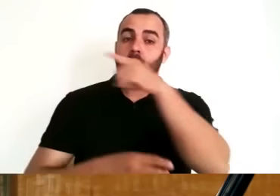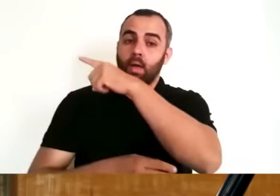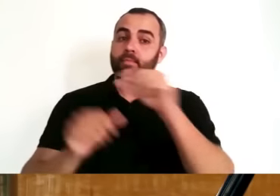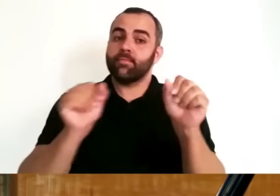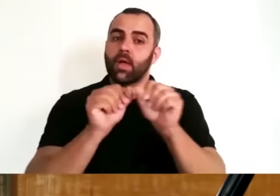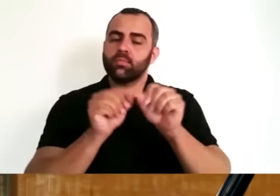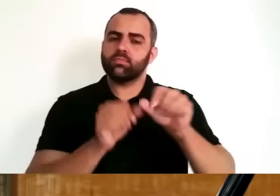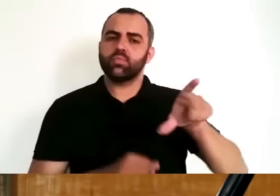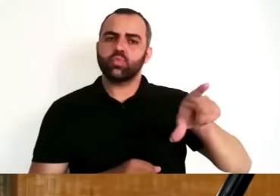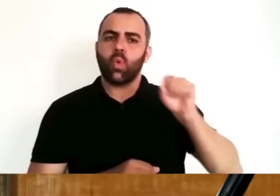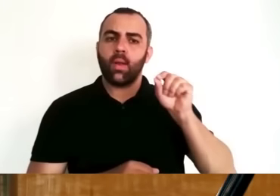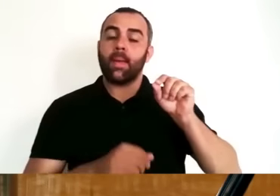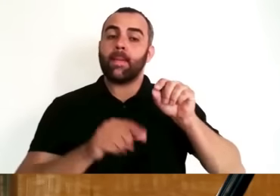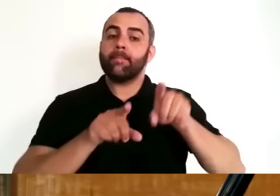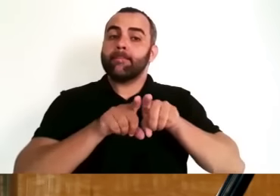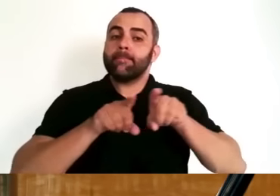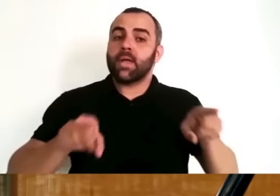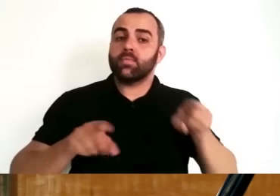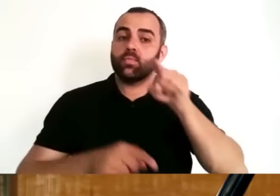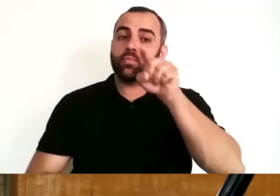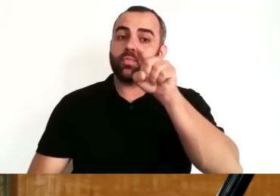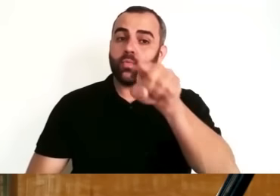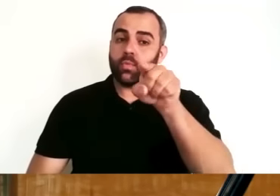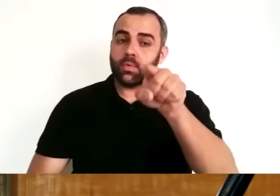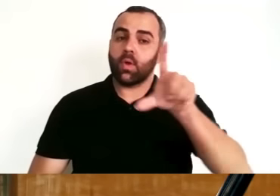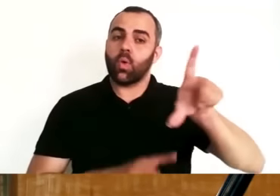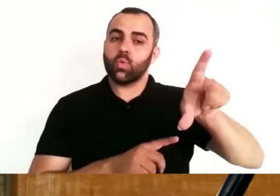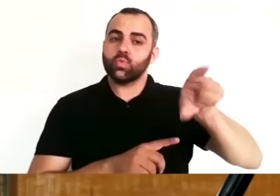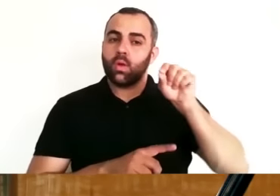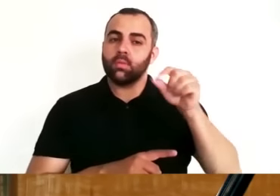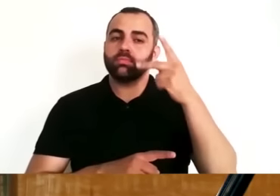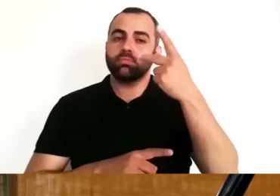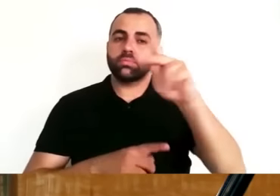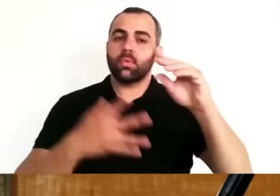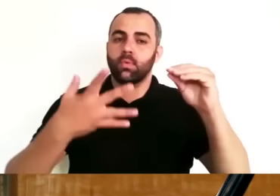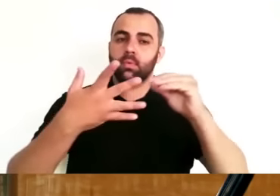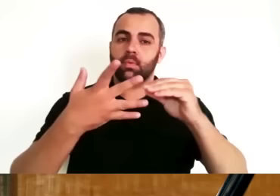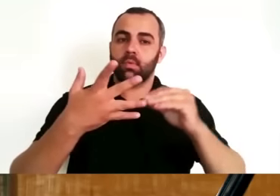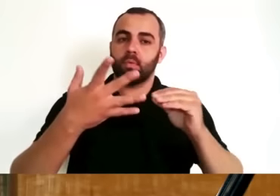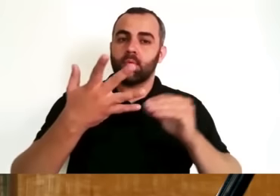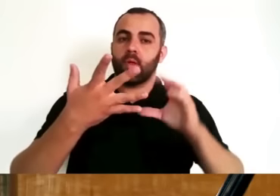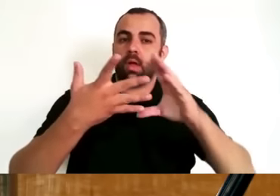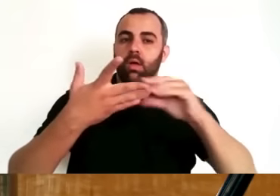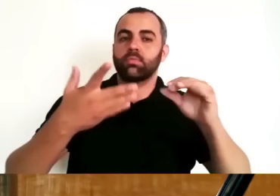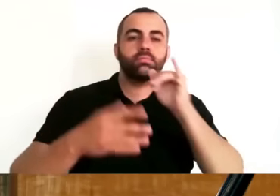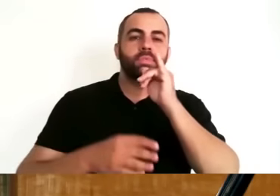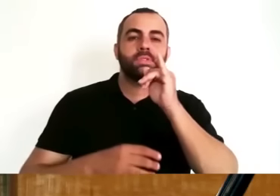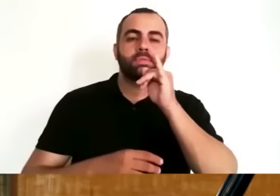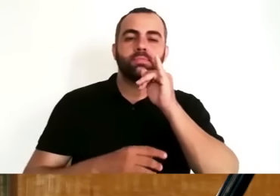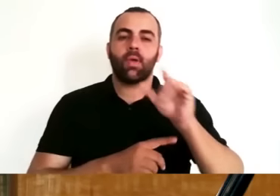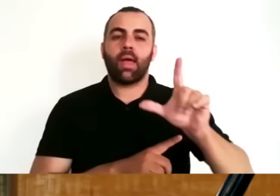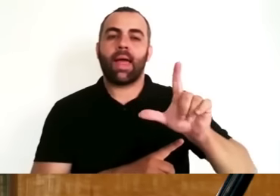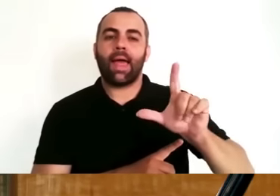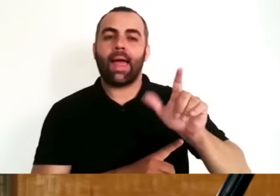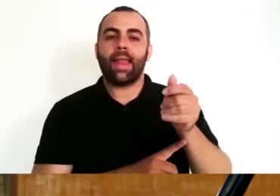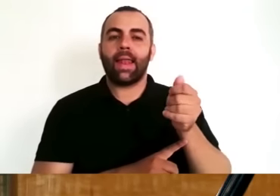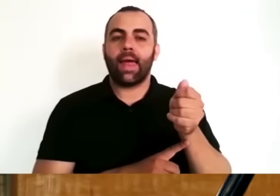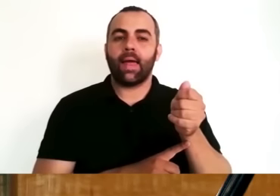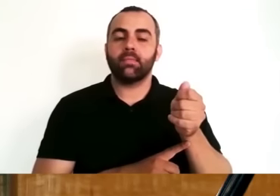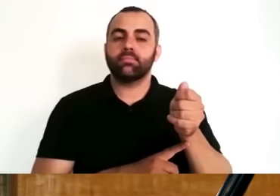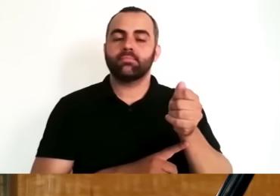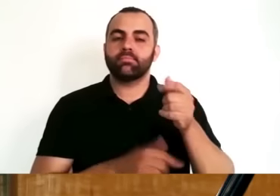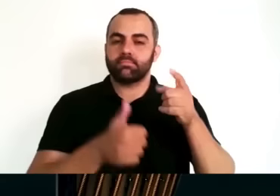escolhas, mas você vai escolher o seu acorde para a nota Lá, por exemplo, né? Que é